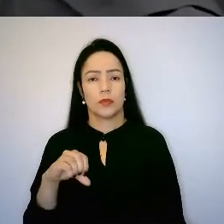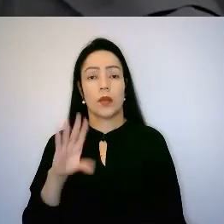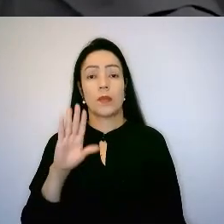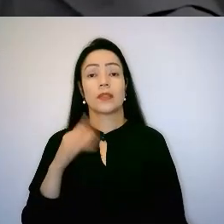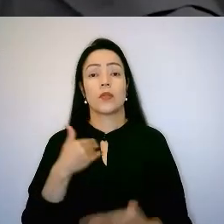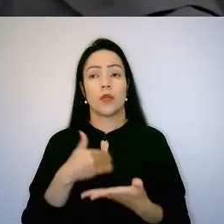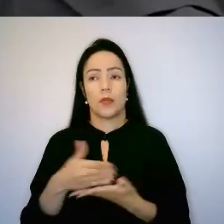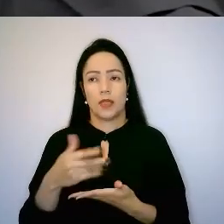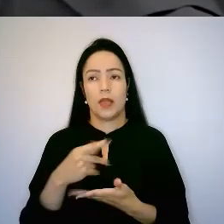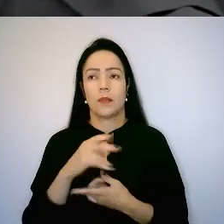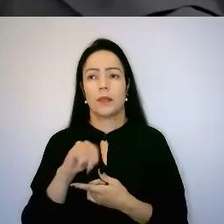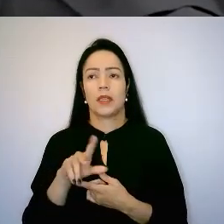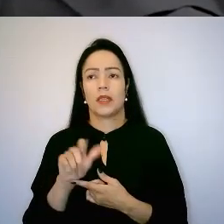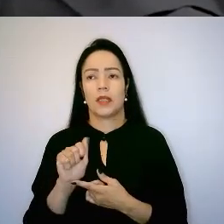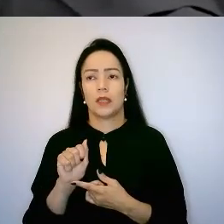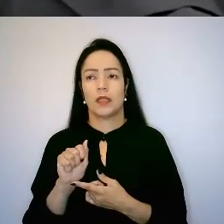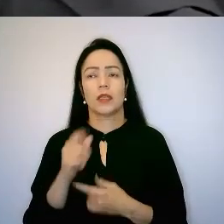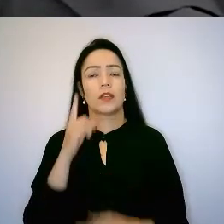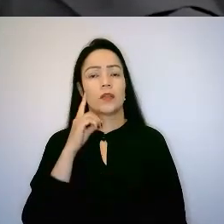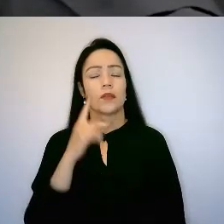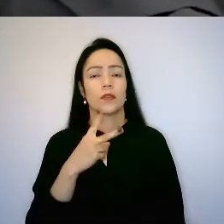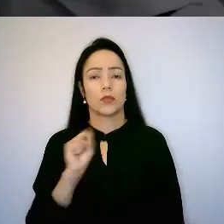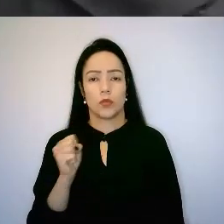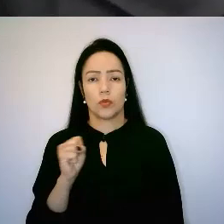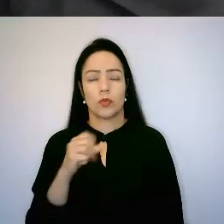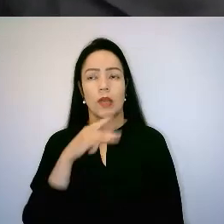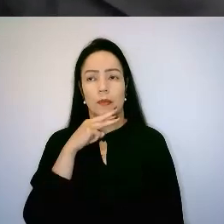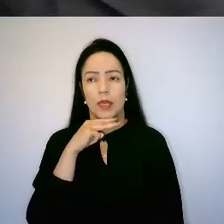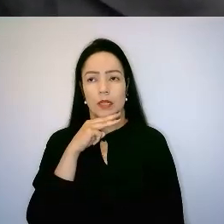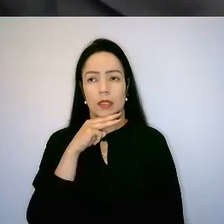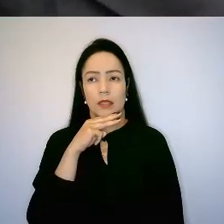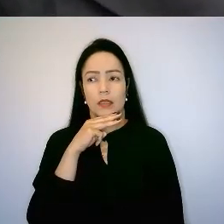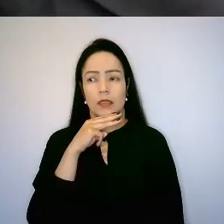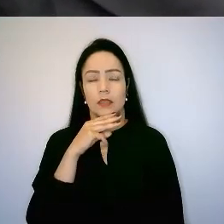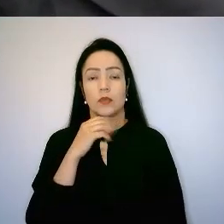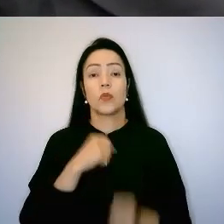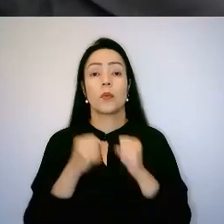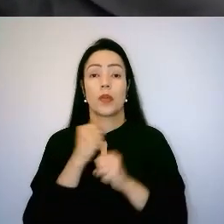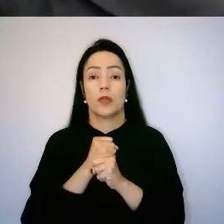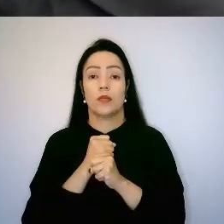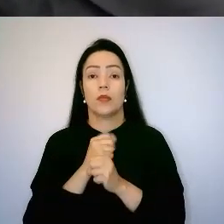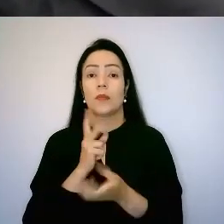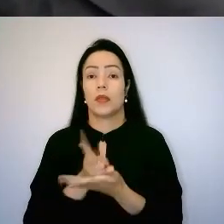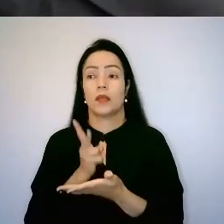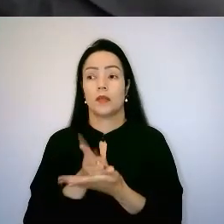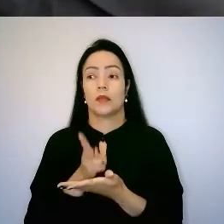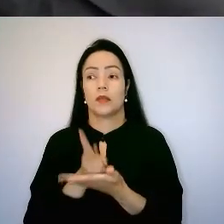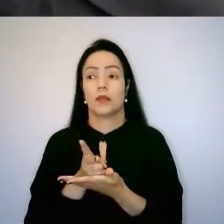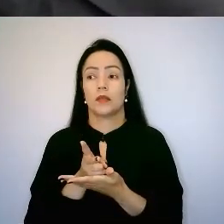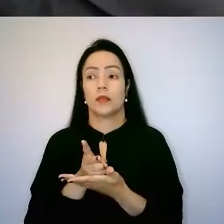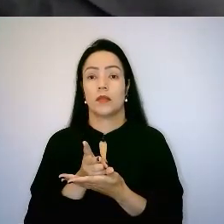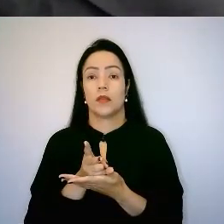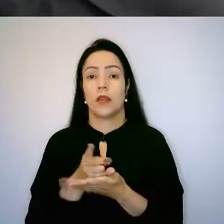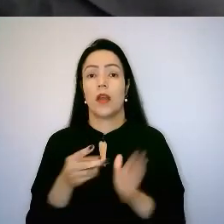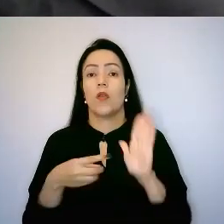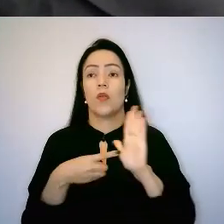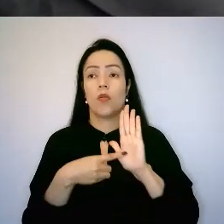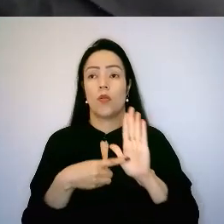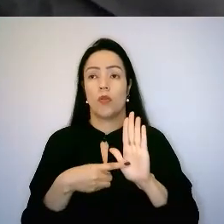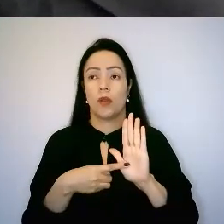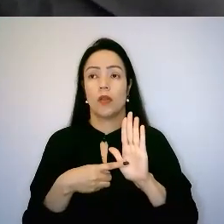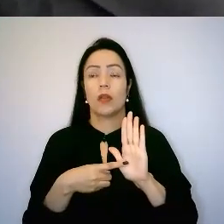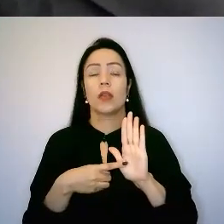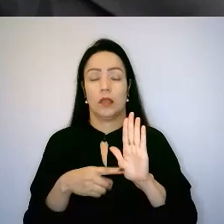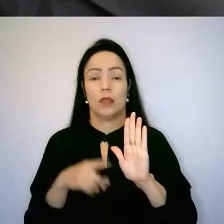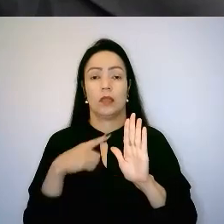pretende a progressão se deu em 28 de Março daquele ano ou seja o recebimento da denúncia que deu origem a decretação